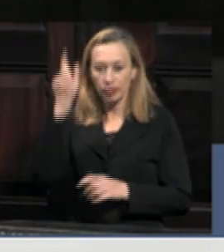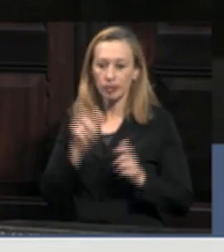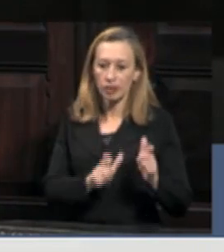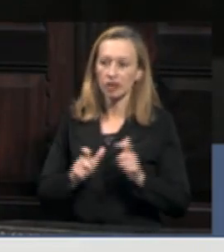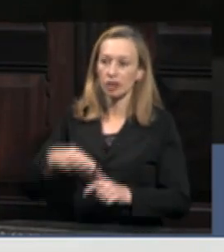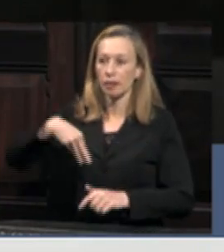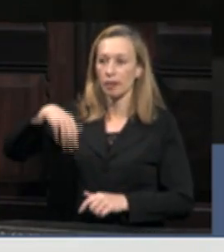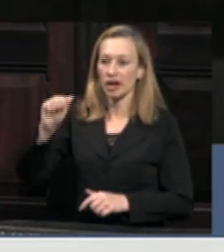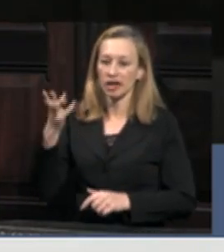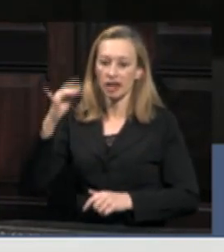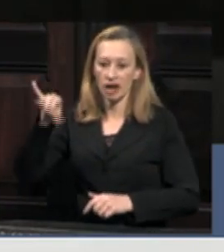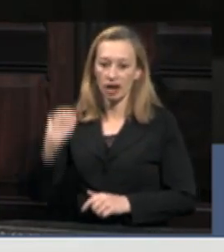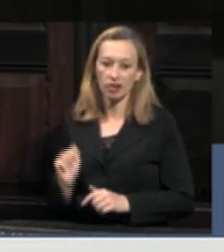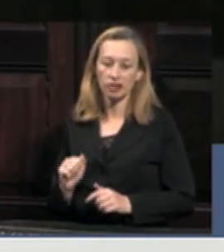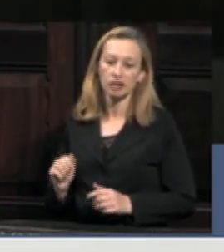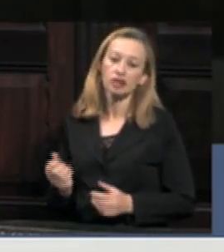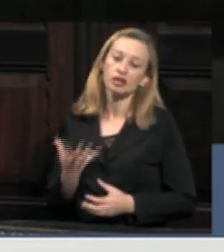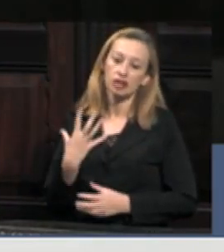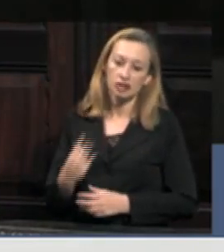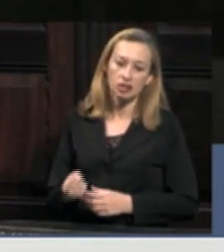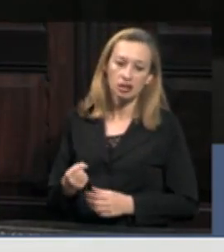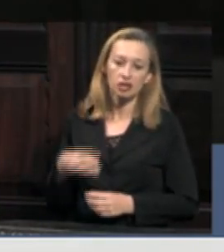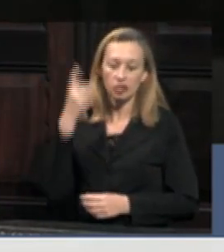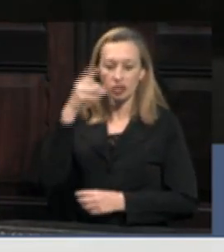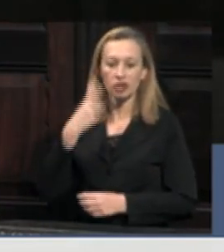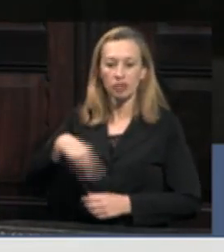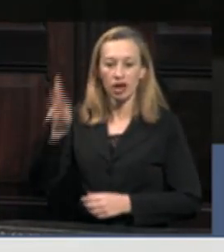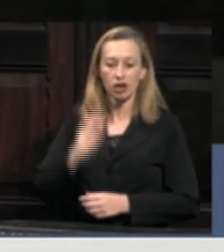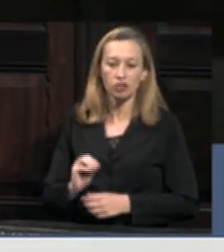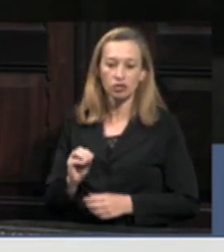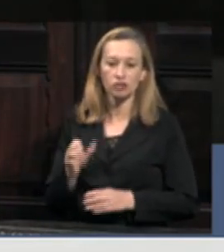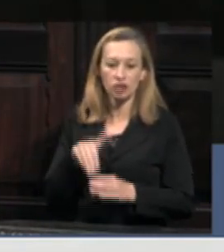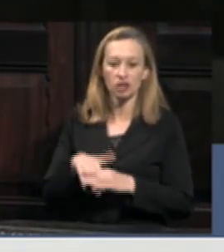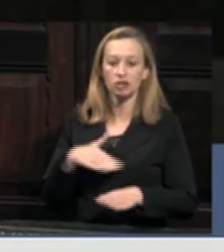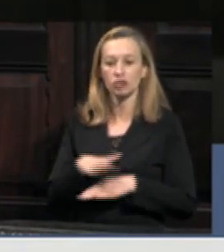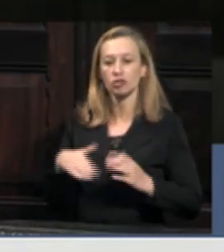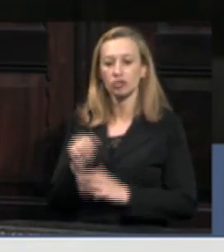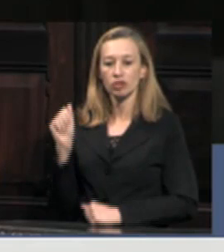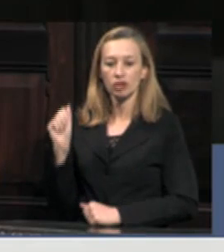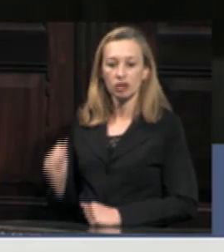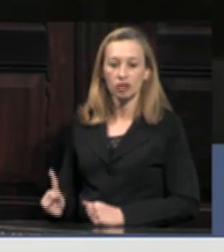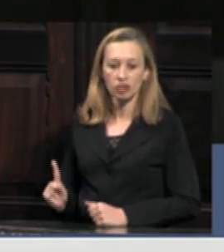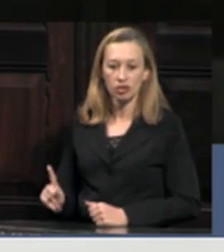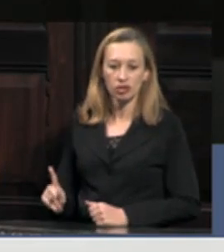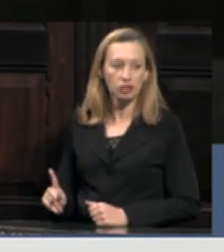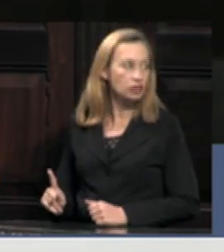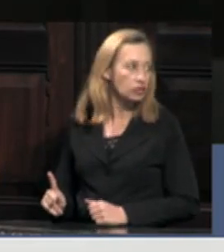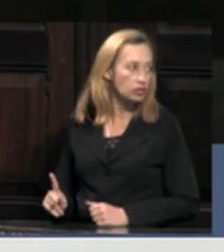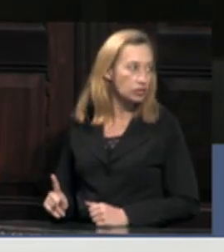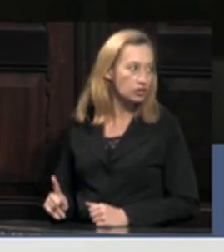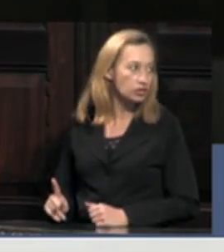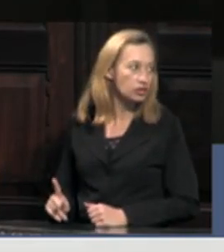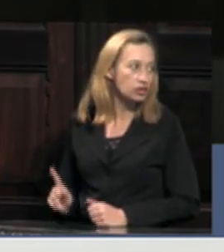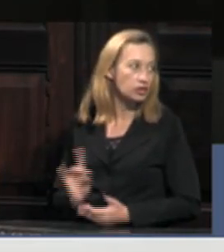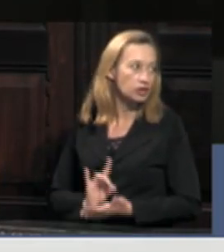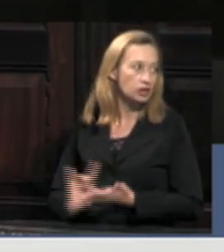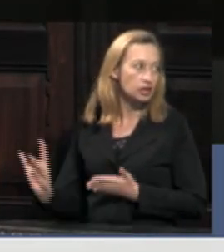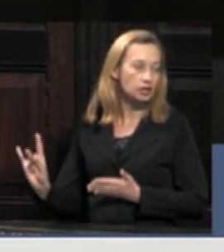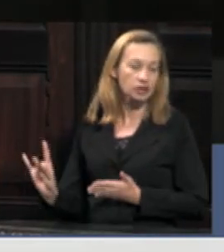Indicação Legislativa favorável, relator deputado Marcos Abraão. Em votação, os senhores que aprovam nessa comissão, aprovado